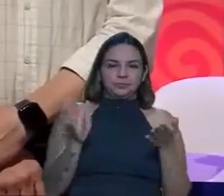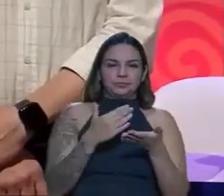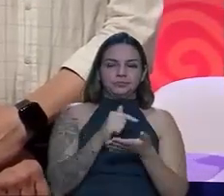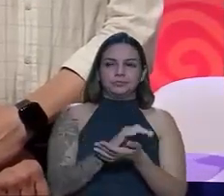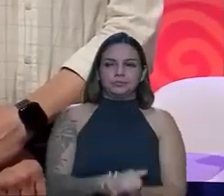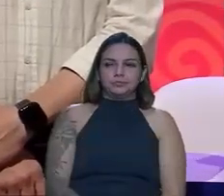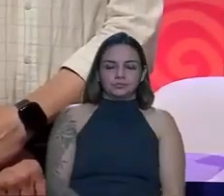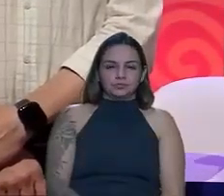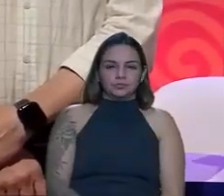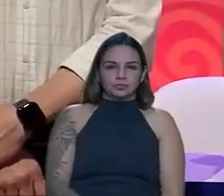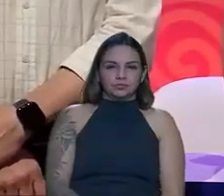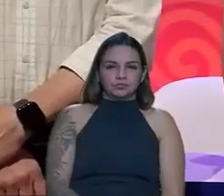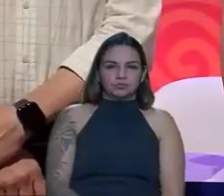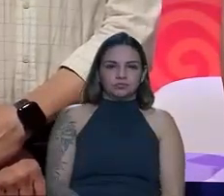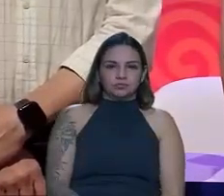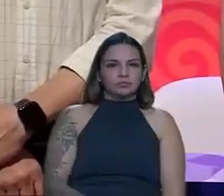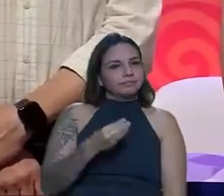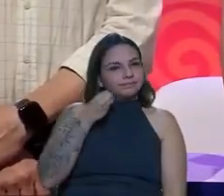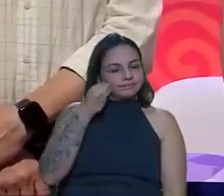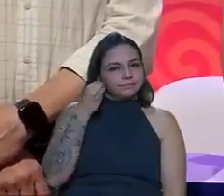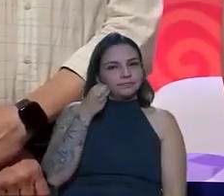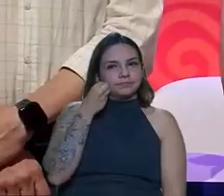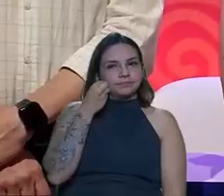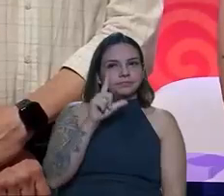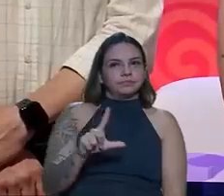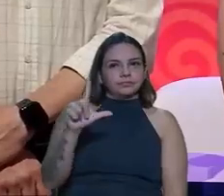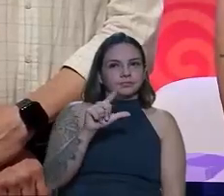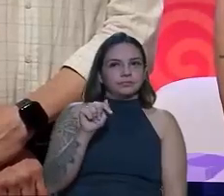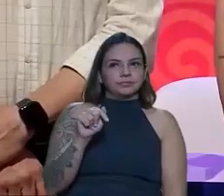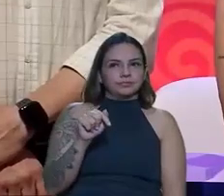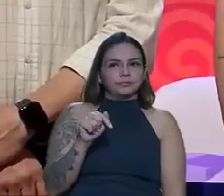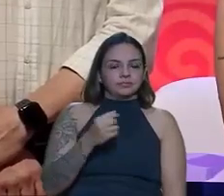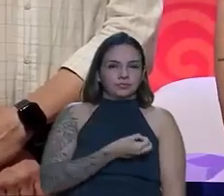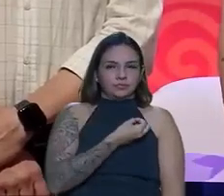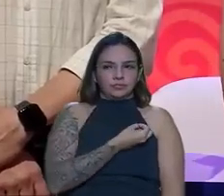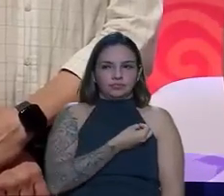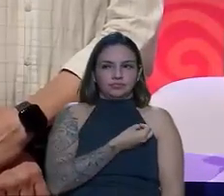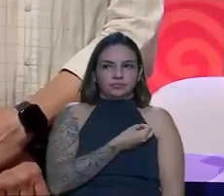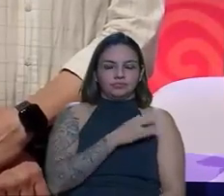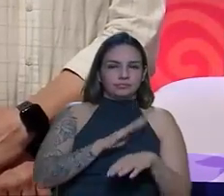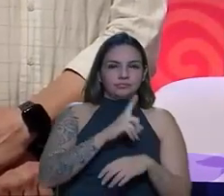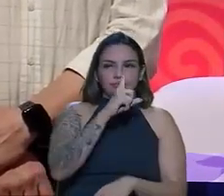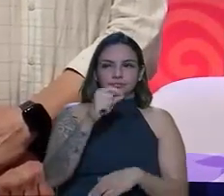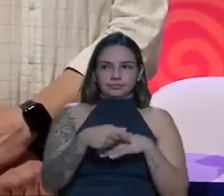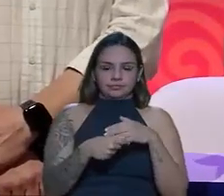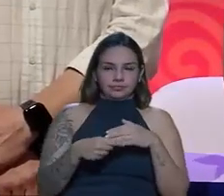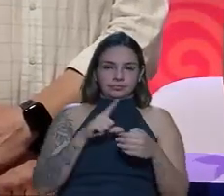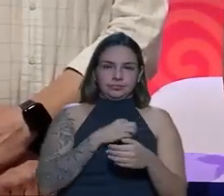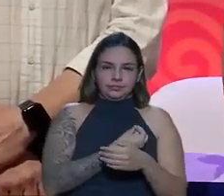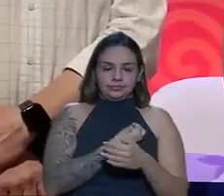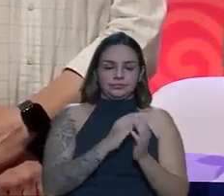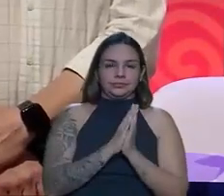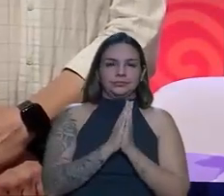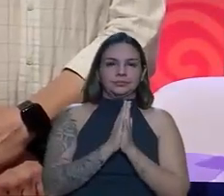livro, composto pela experiência, literatura e vida destes mais de 100 autores aqui